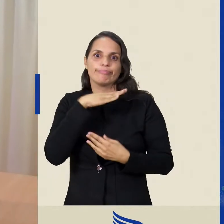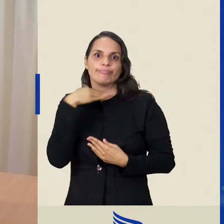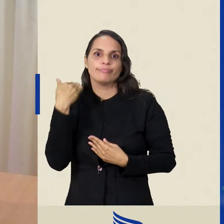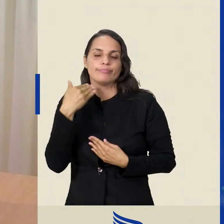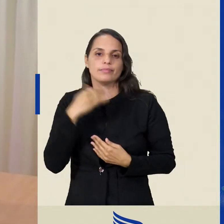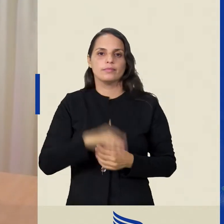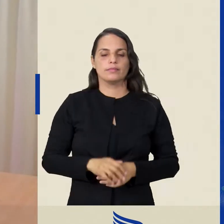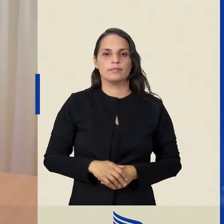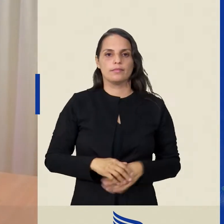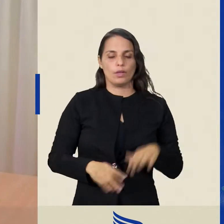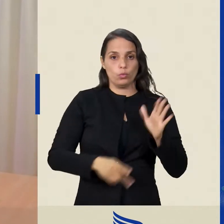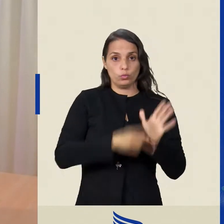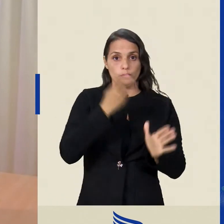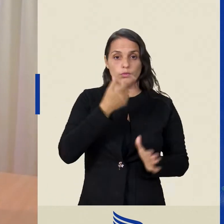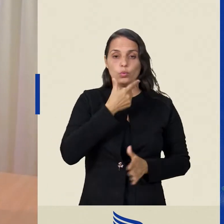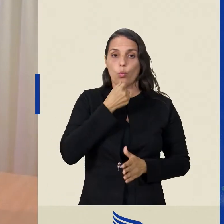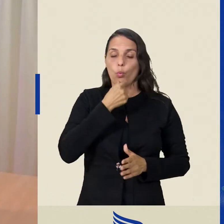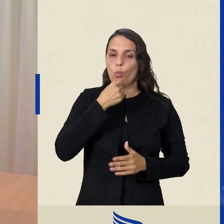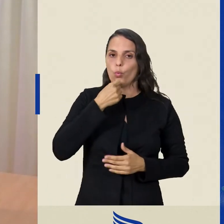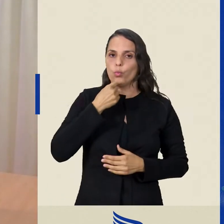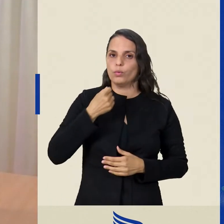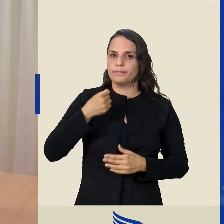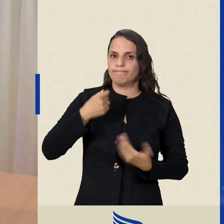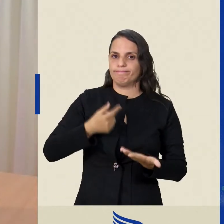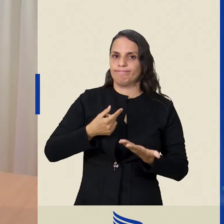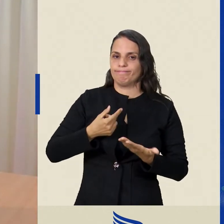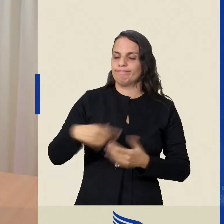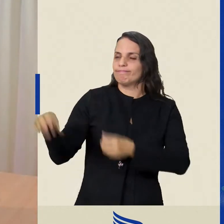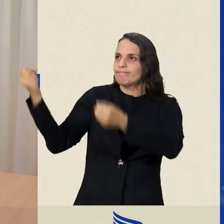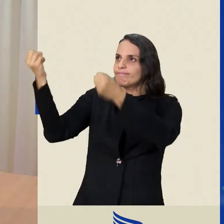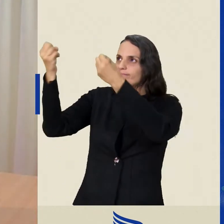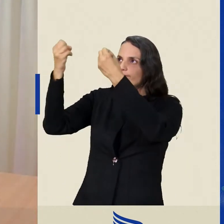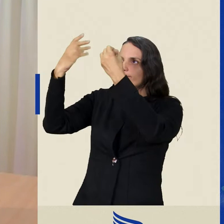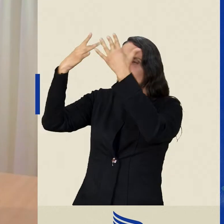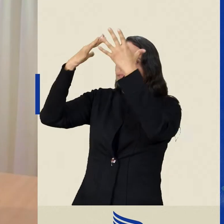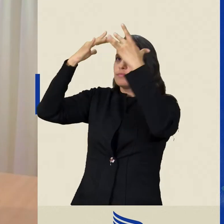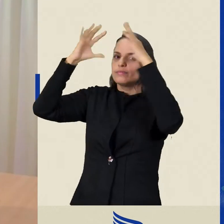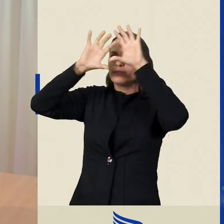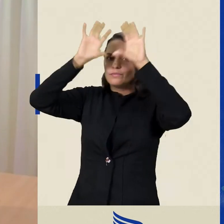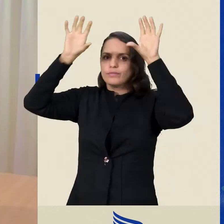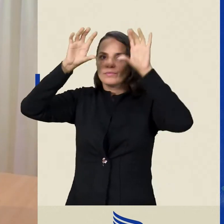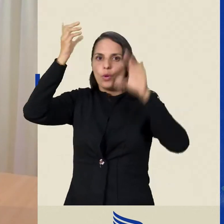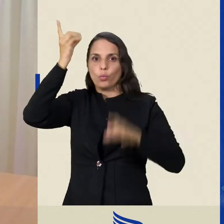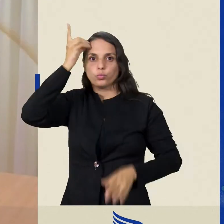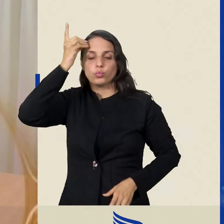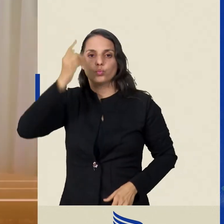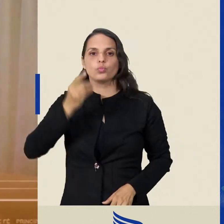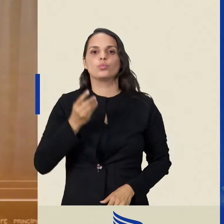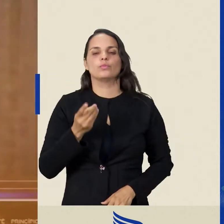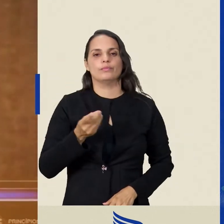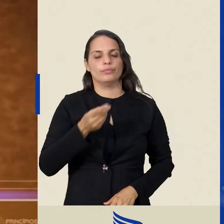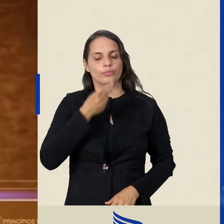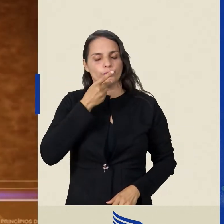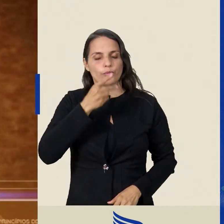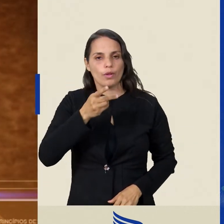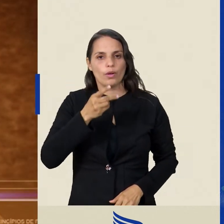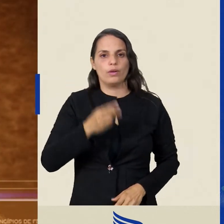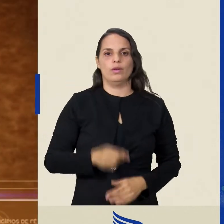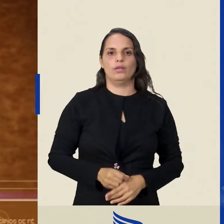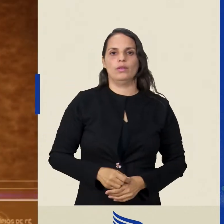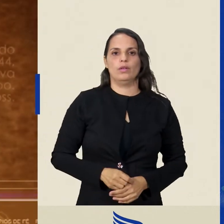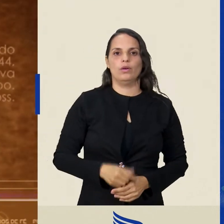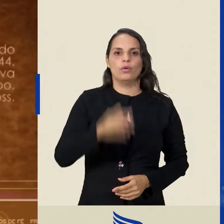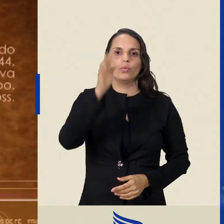segunda pessoa que recebeu o privilégio para exercer o dom de profecia foi